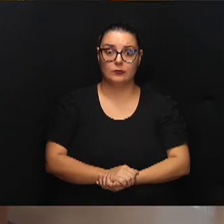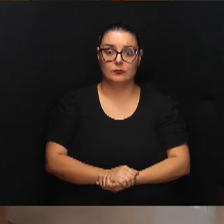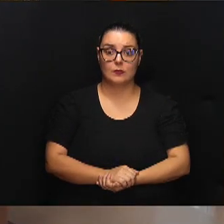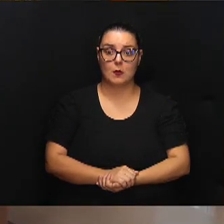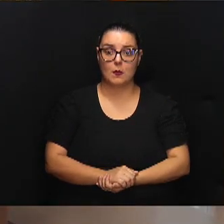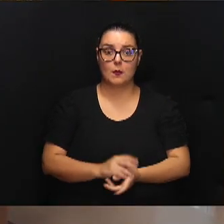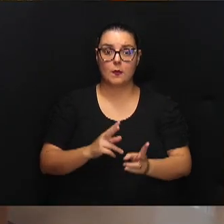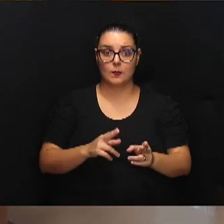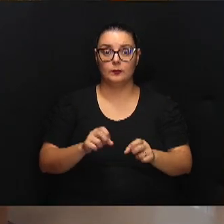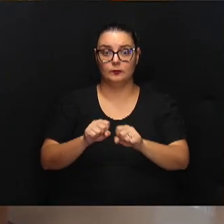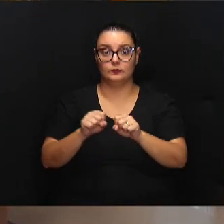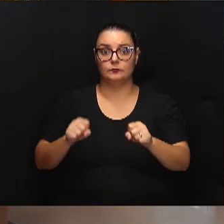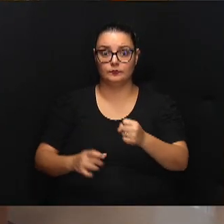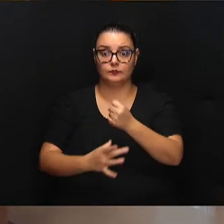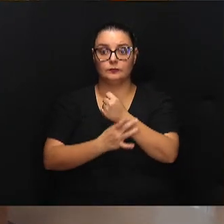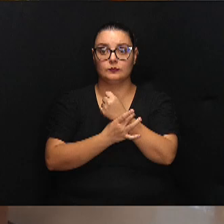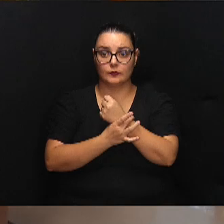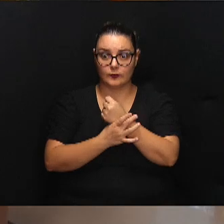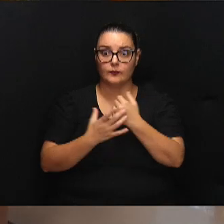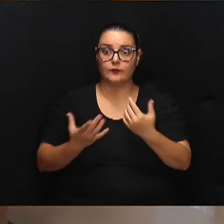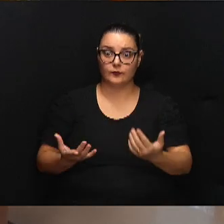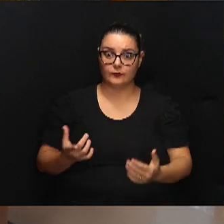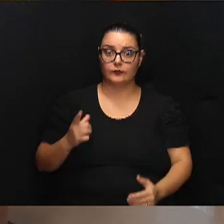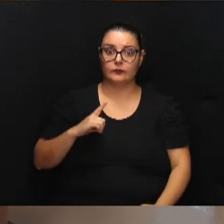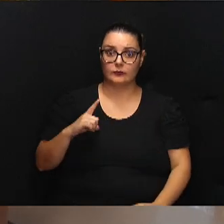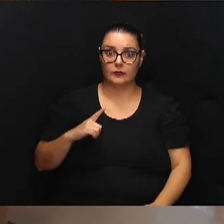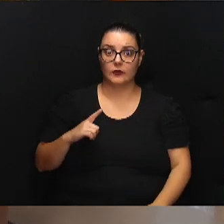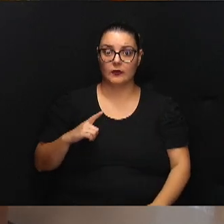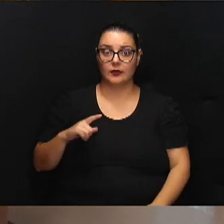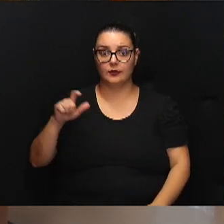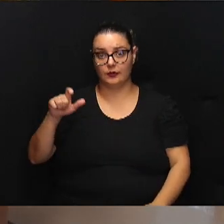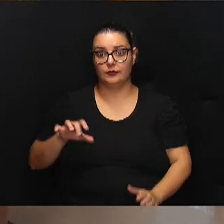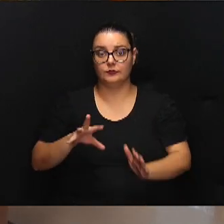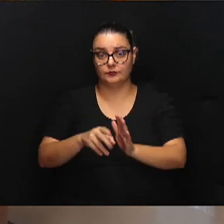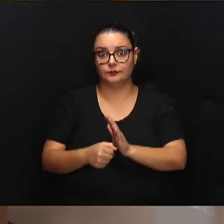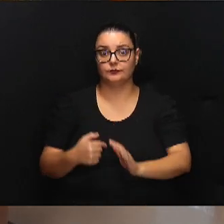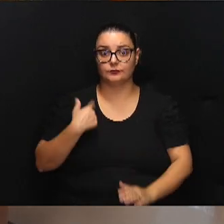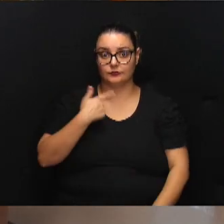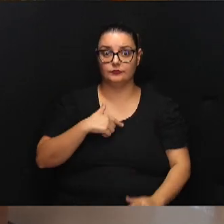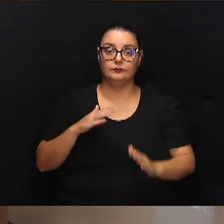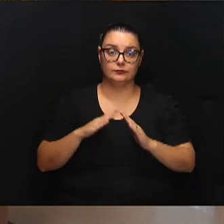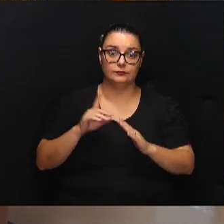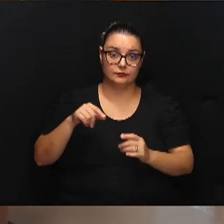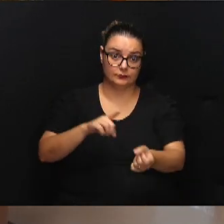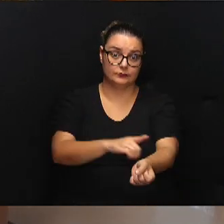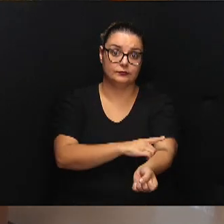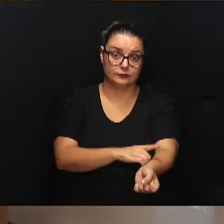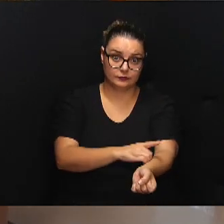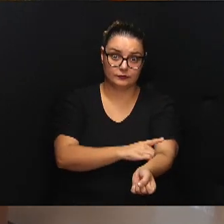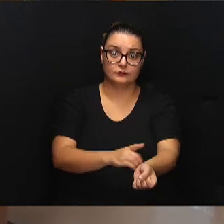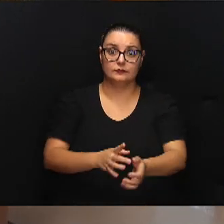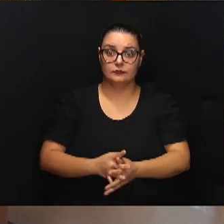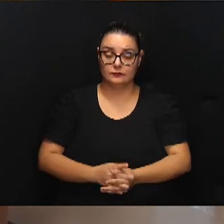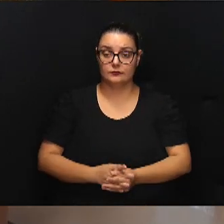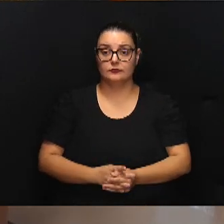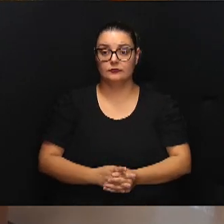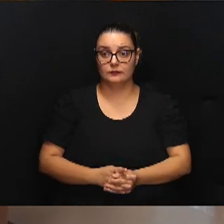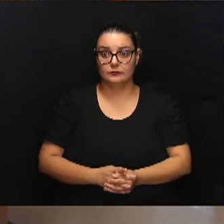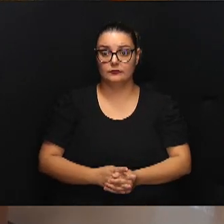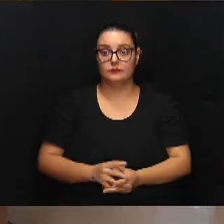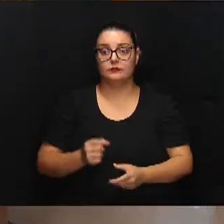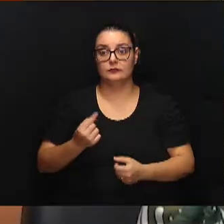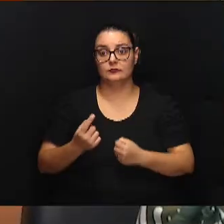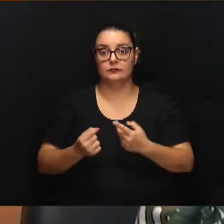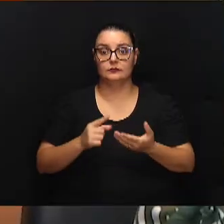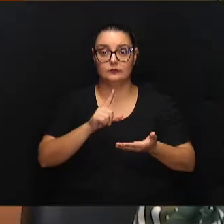de segurança, né? Então, a gente tem um ladrão que está roubando a nossa casa, que é o diabetes, e aí a gente pode tirar algumas